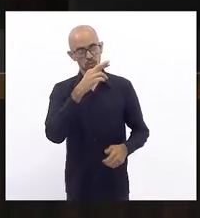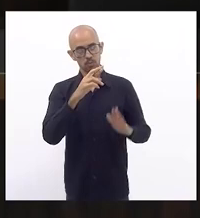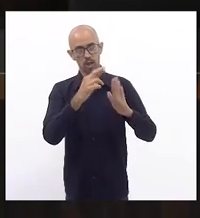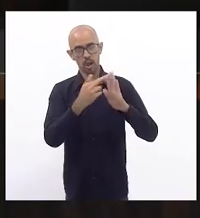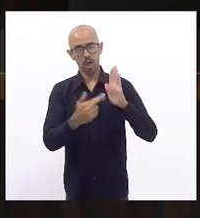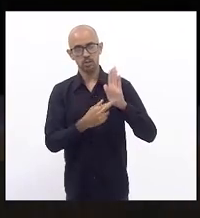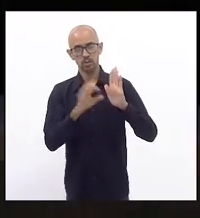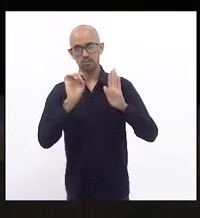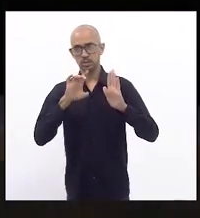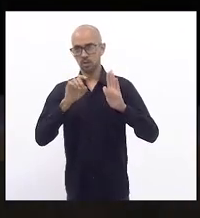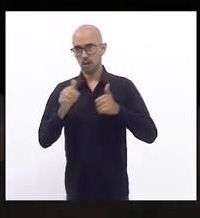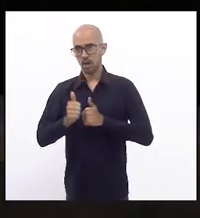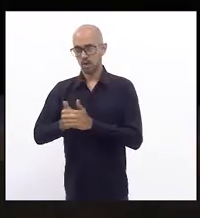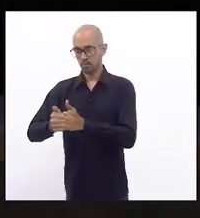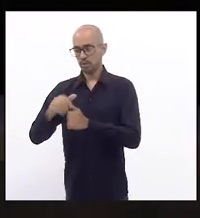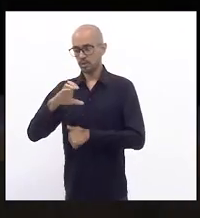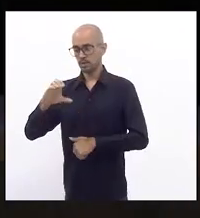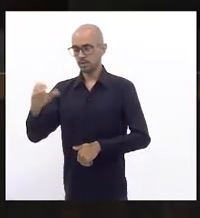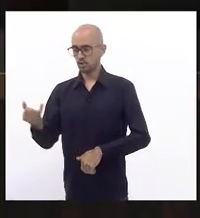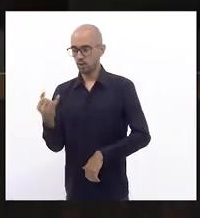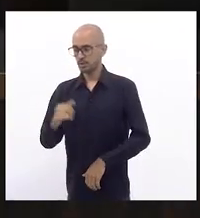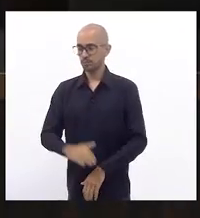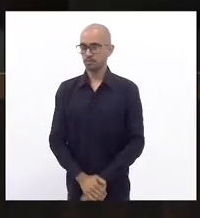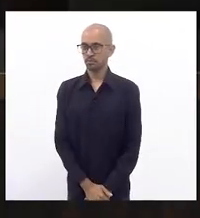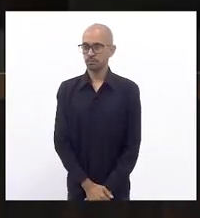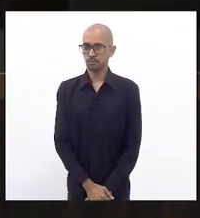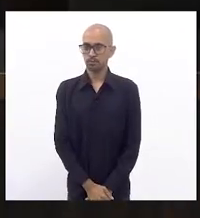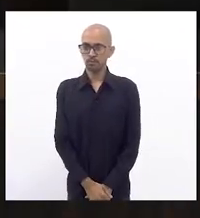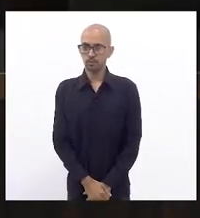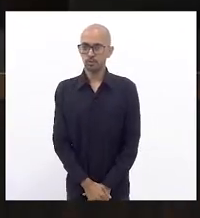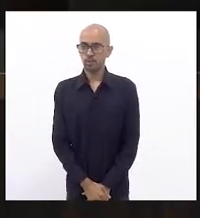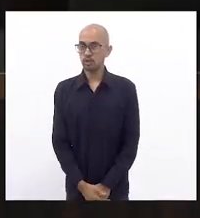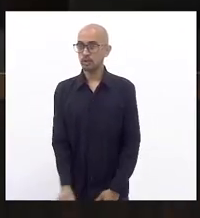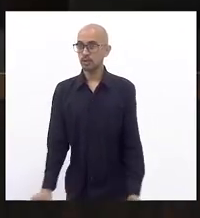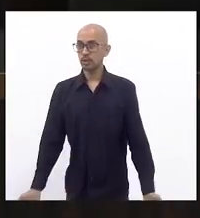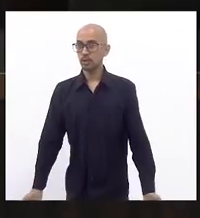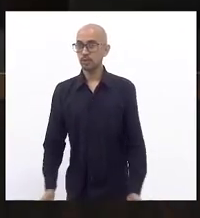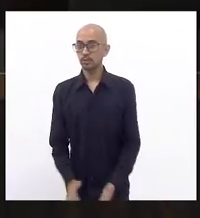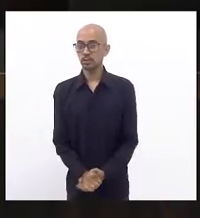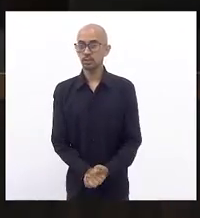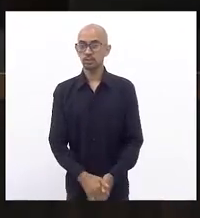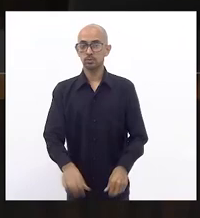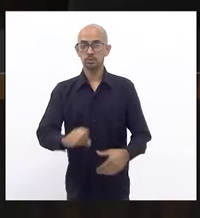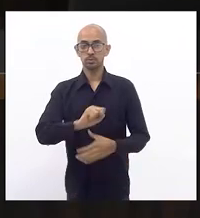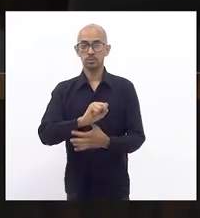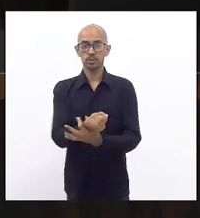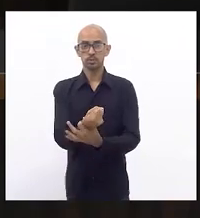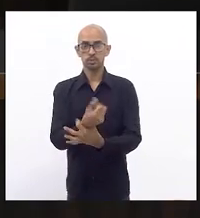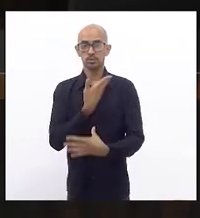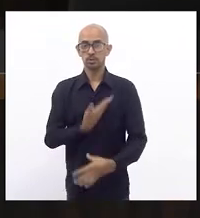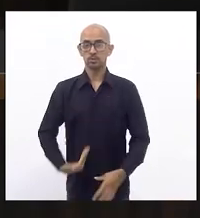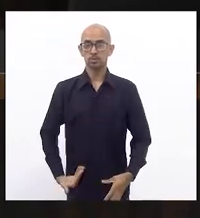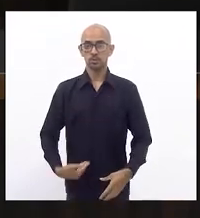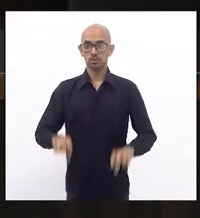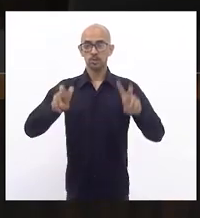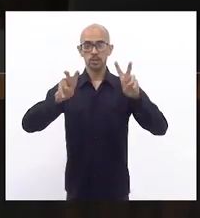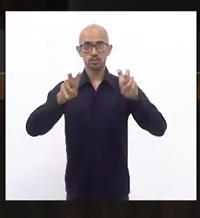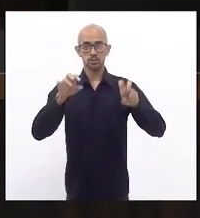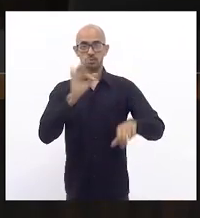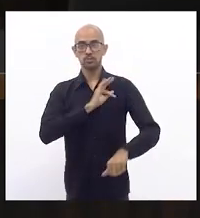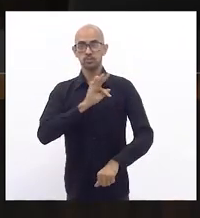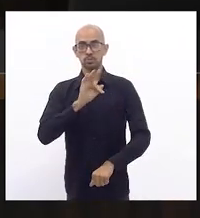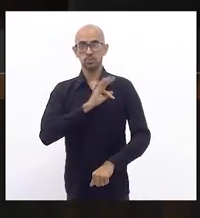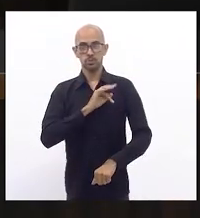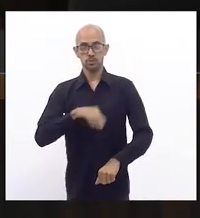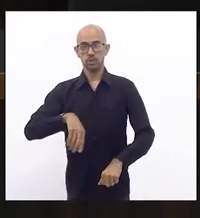especial. Acompanho a CCJ. Para emitir parecer pela segurança pública e assuntos de polícia, comissão,